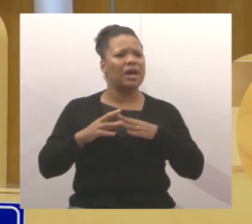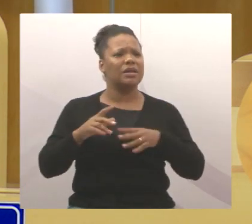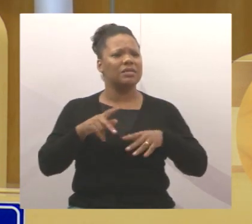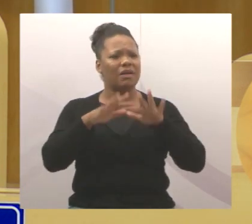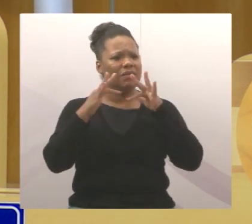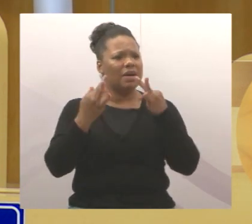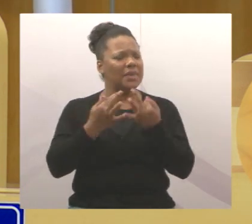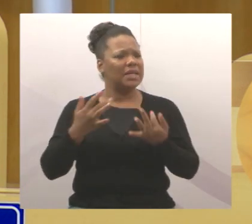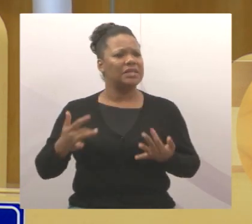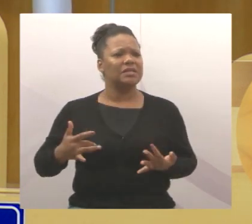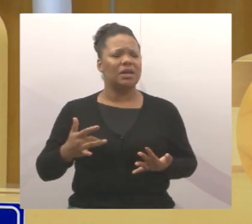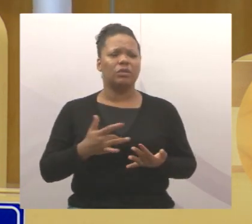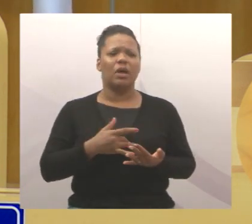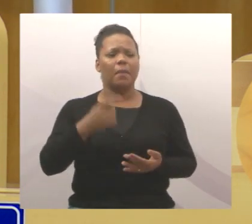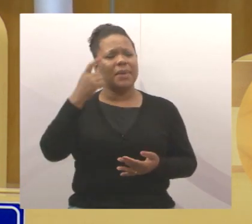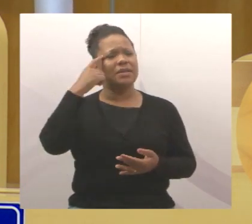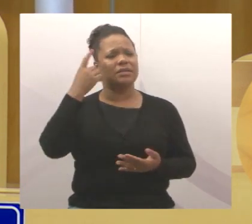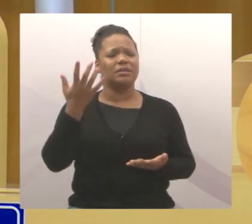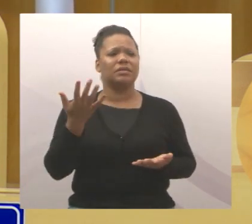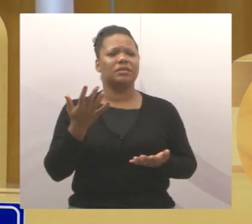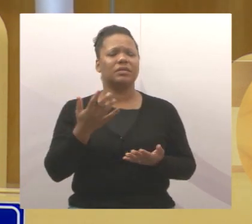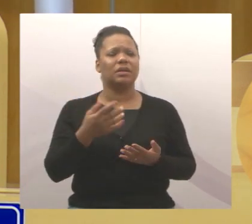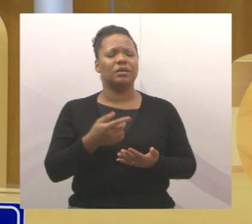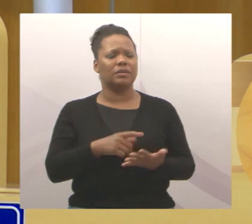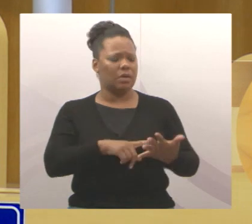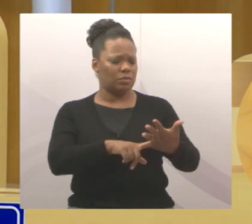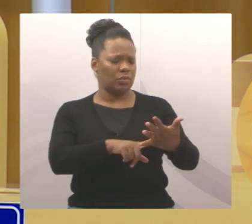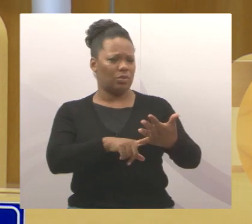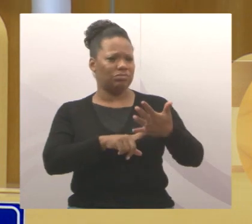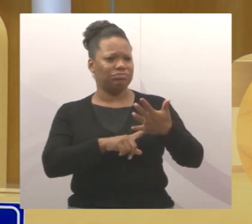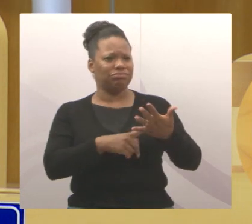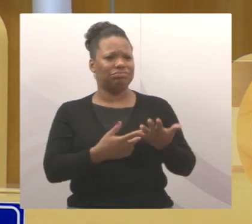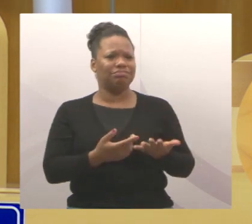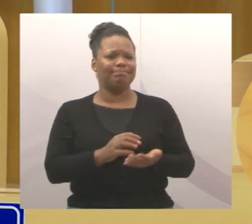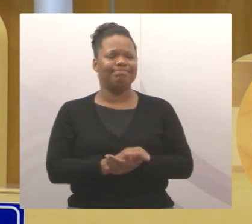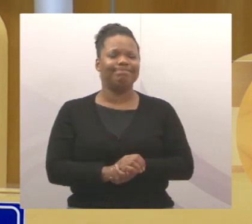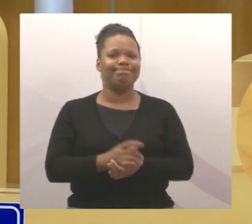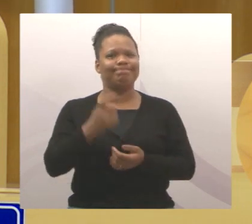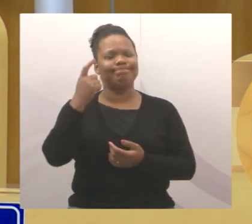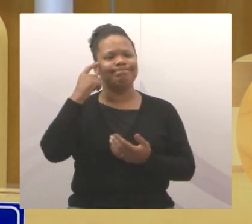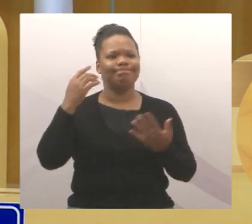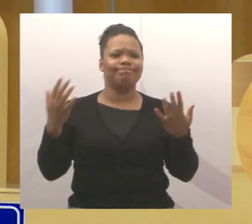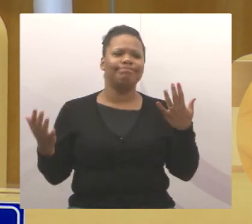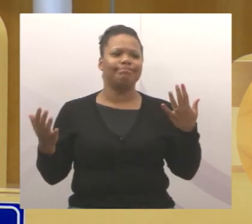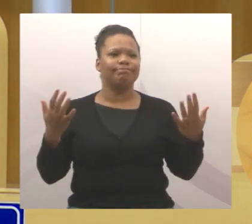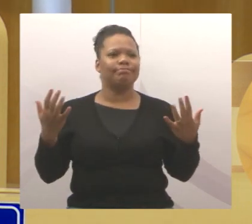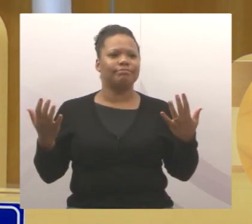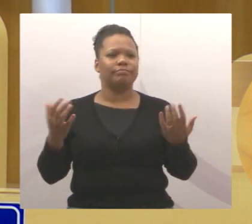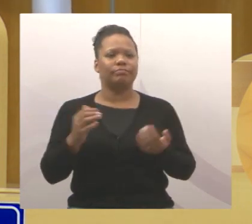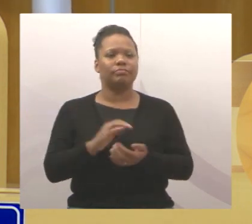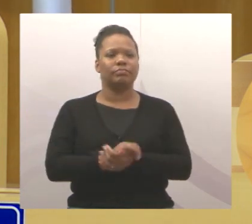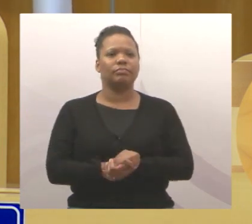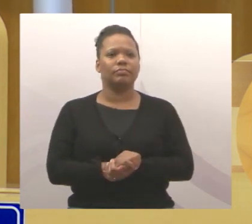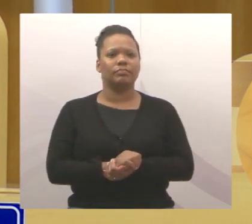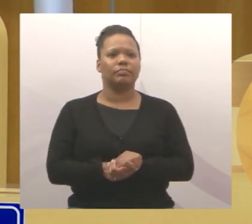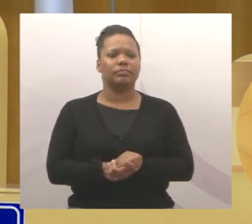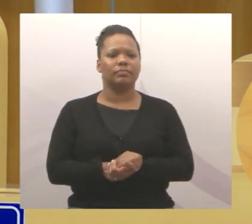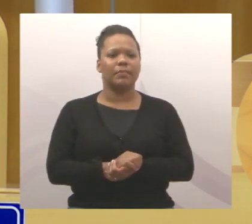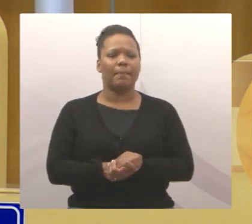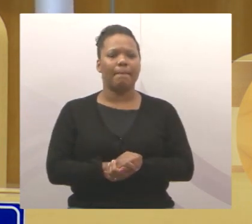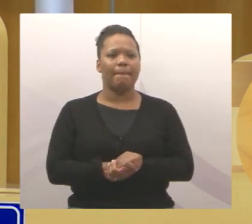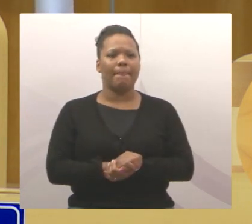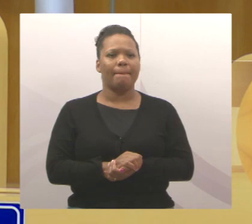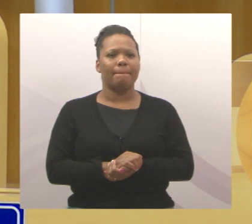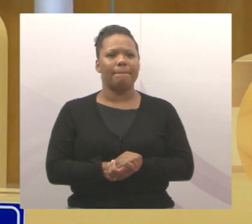vista, diria que não, mas diante da evidente colisão de princípios fundamentais, de equivalente hierarquia